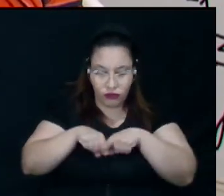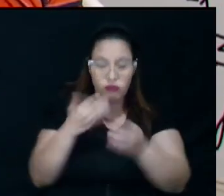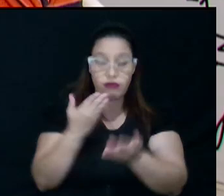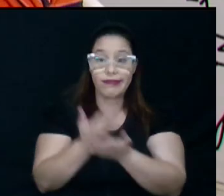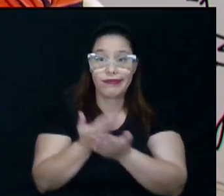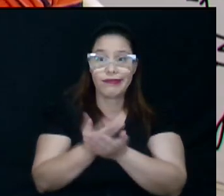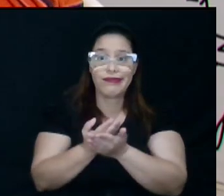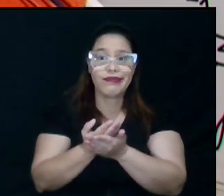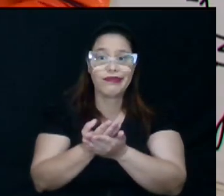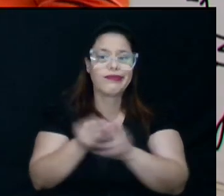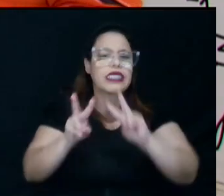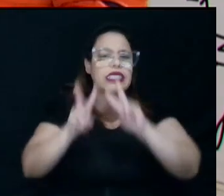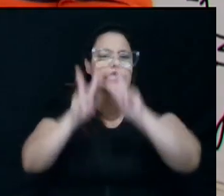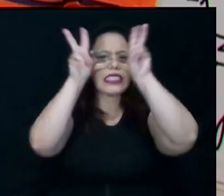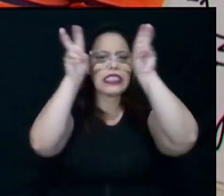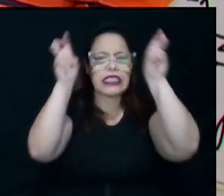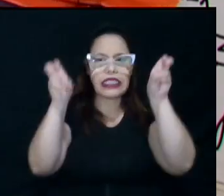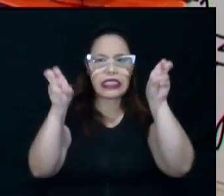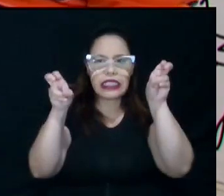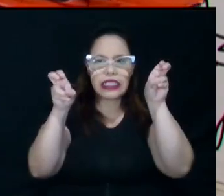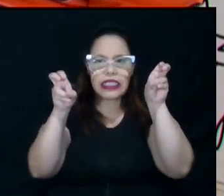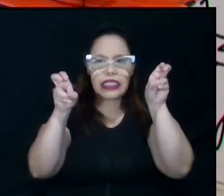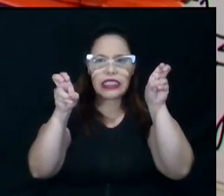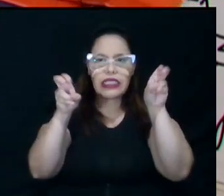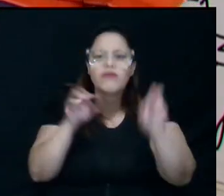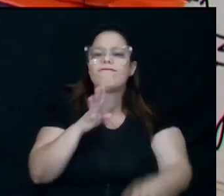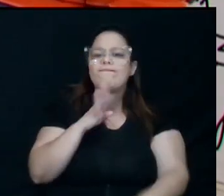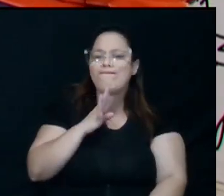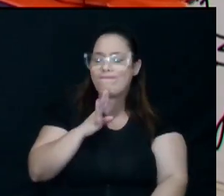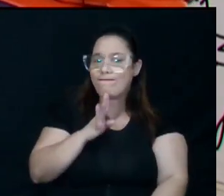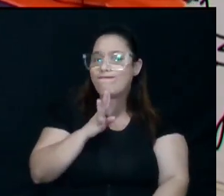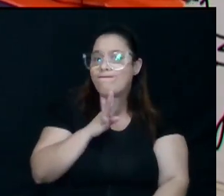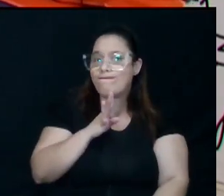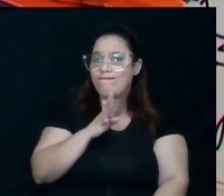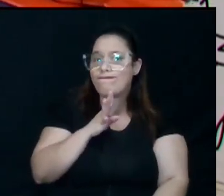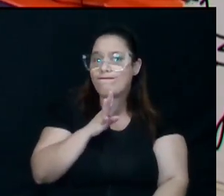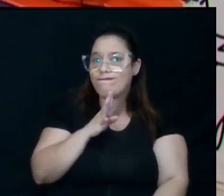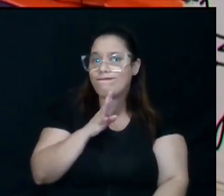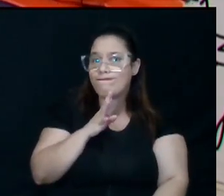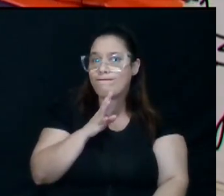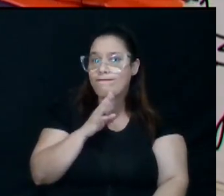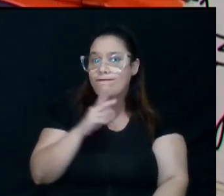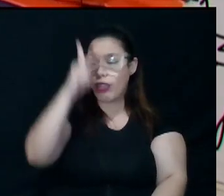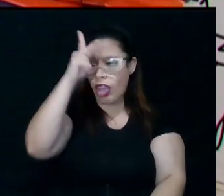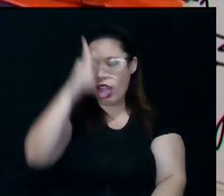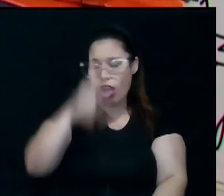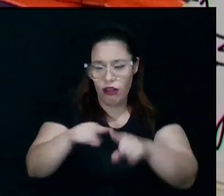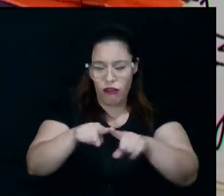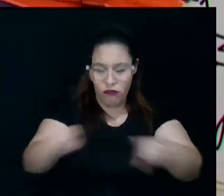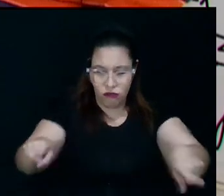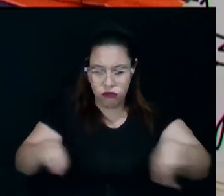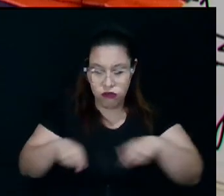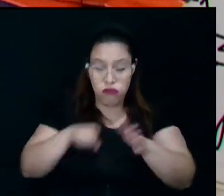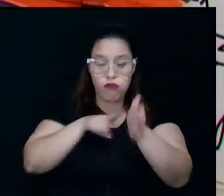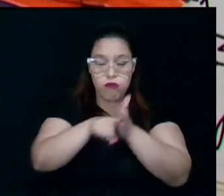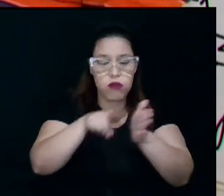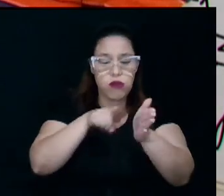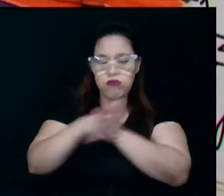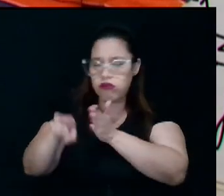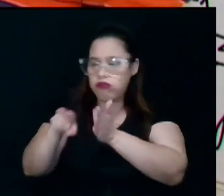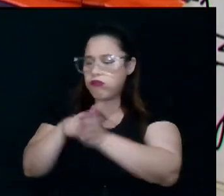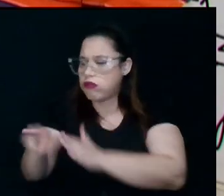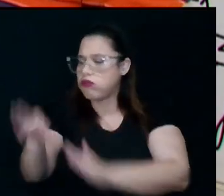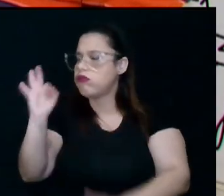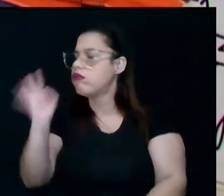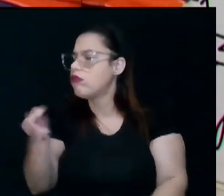bastante do que vai ser ensinado e também da própria sala, para conseguir, com as perguntas certas, fazer com que os alunos